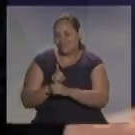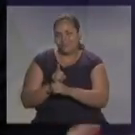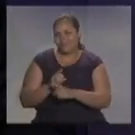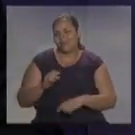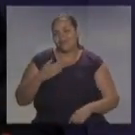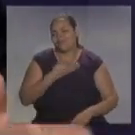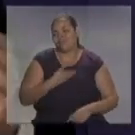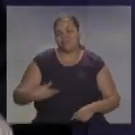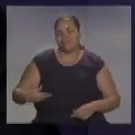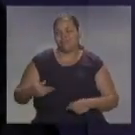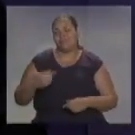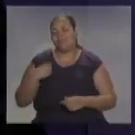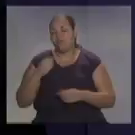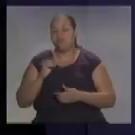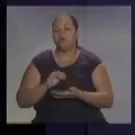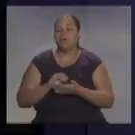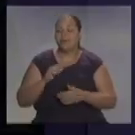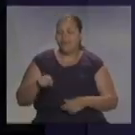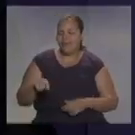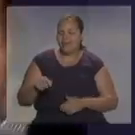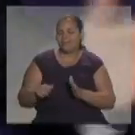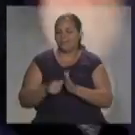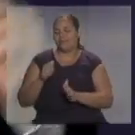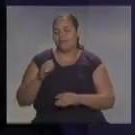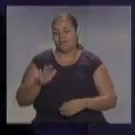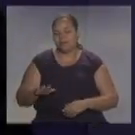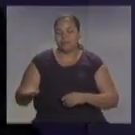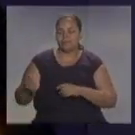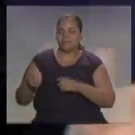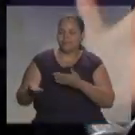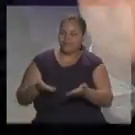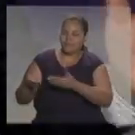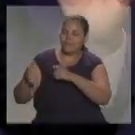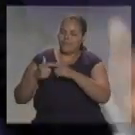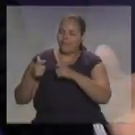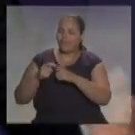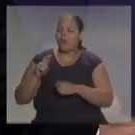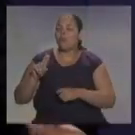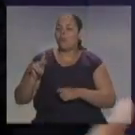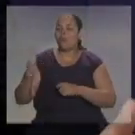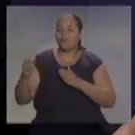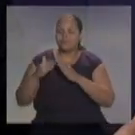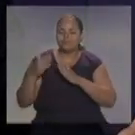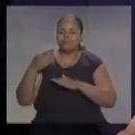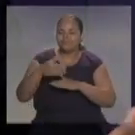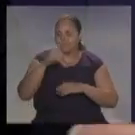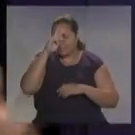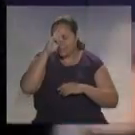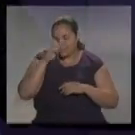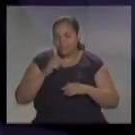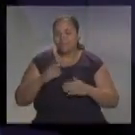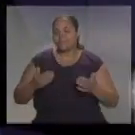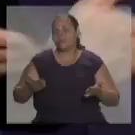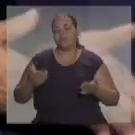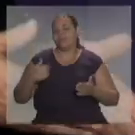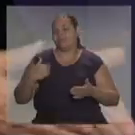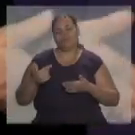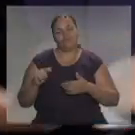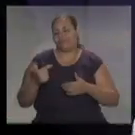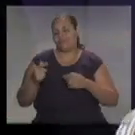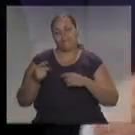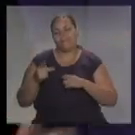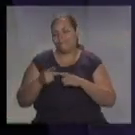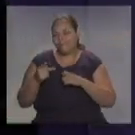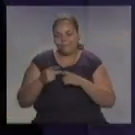Por exemplo, a criança é prioridade no atendimento médico. Mas aí você vai numa UPA, por exemplo, não encontra o especialista,